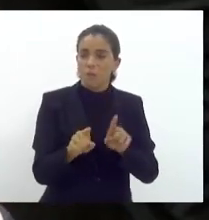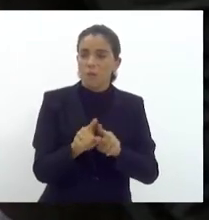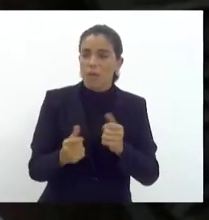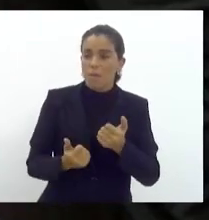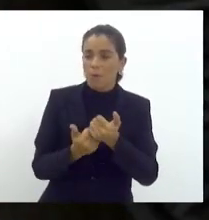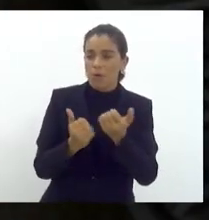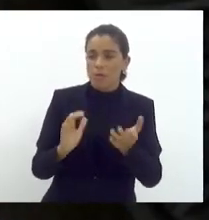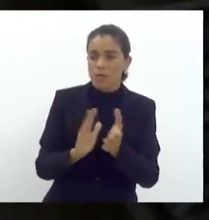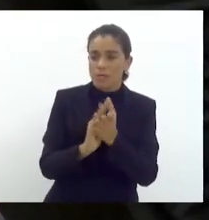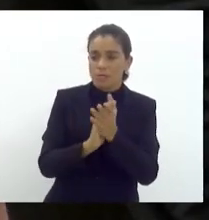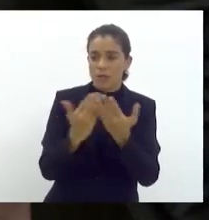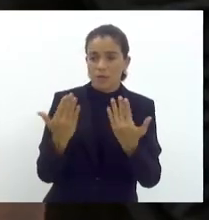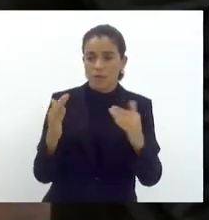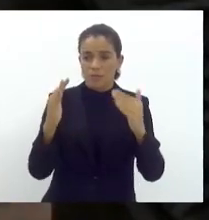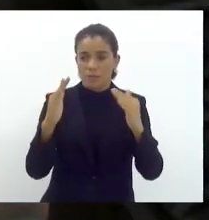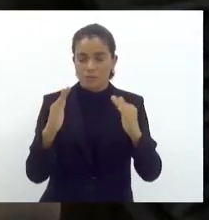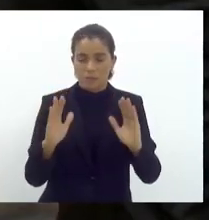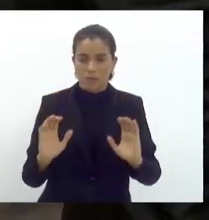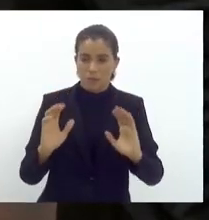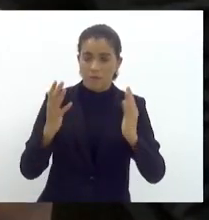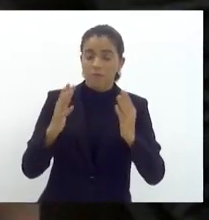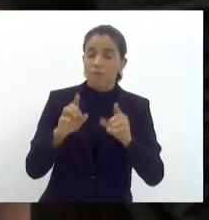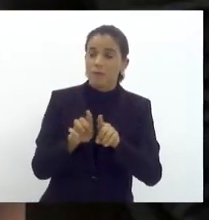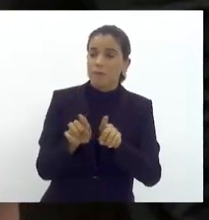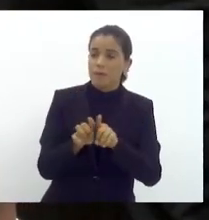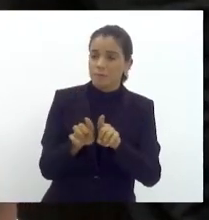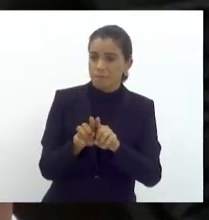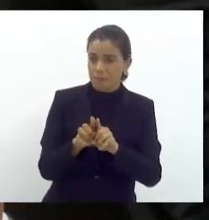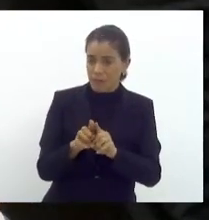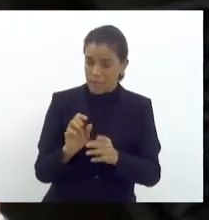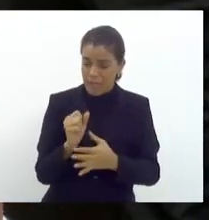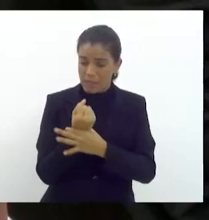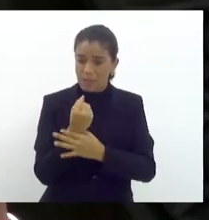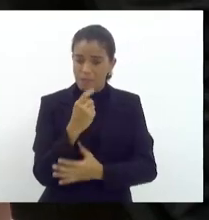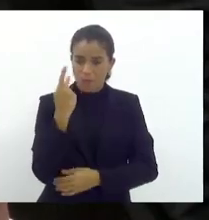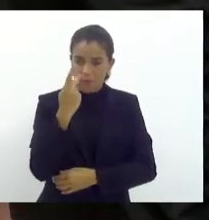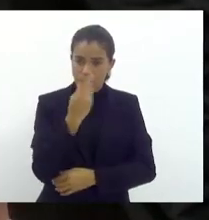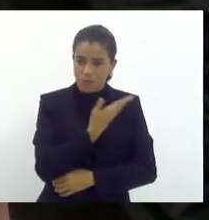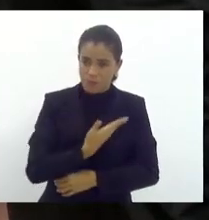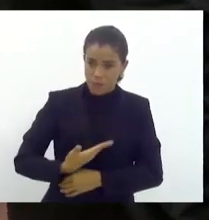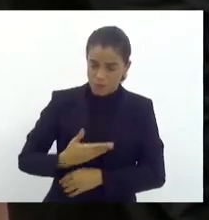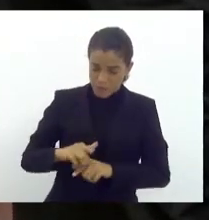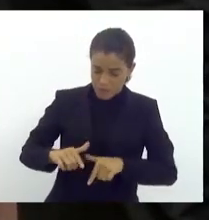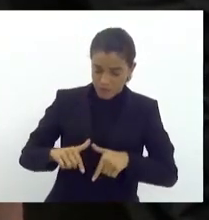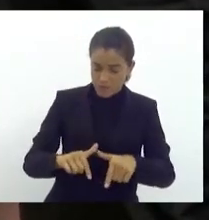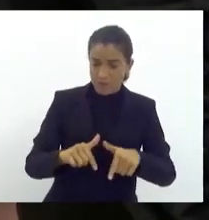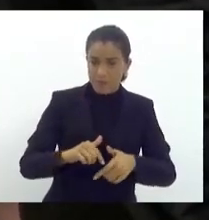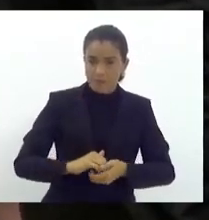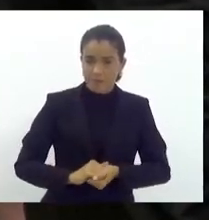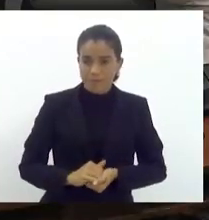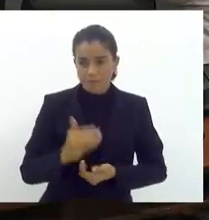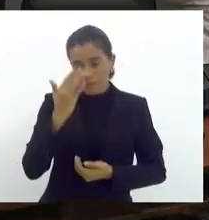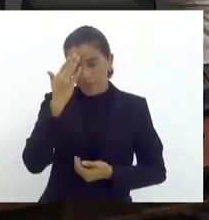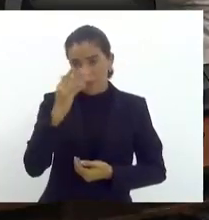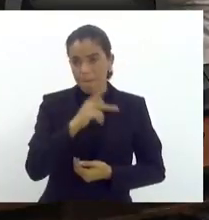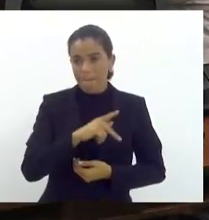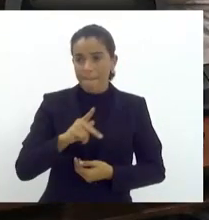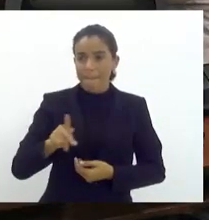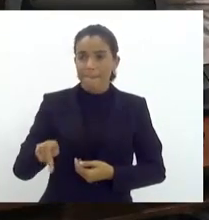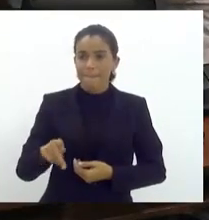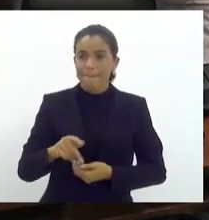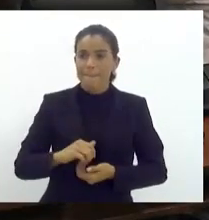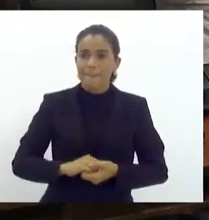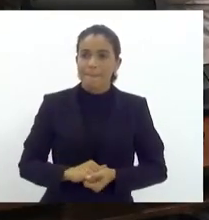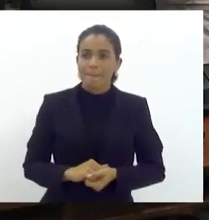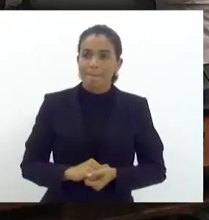nosso apoio e a saudação por esse evento e garantindo que políticas públicas de estado sejam efetivados Obrigado pela sua Josemar vamos continuar